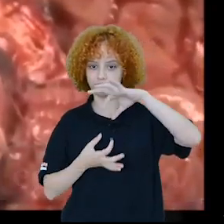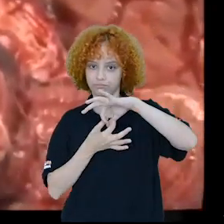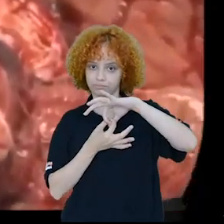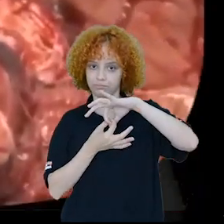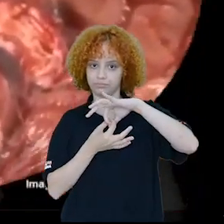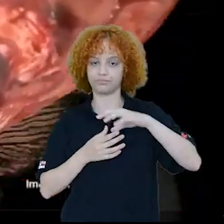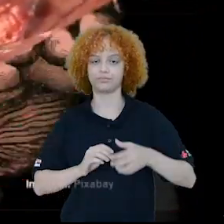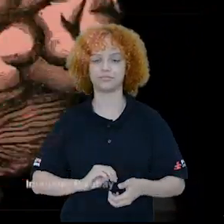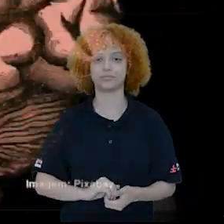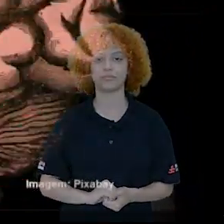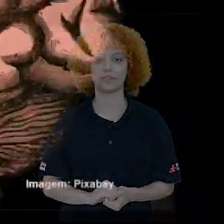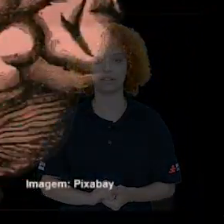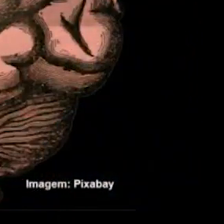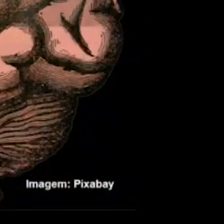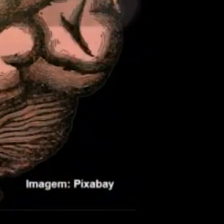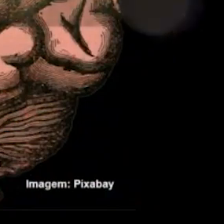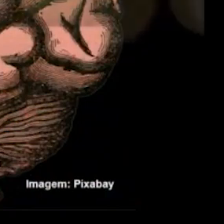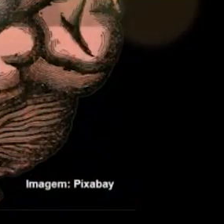o tronco encefálico.